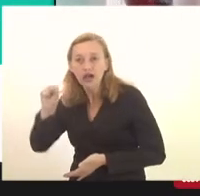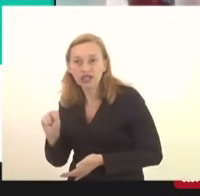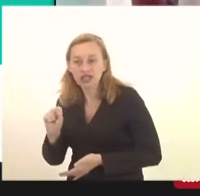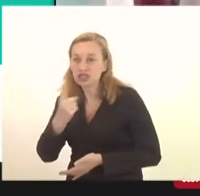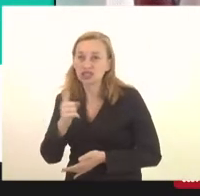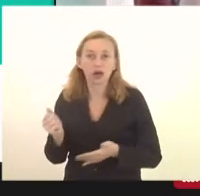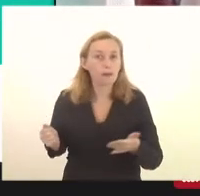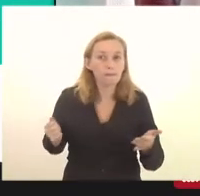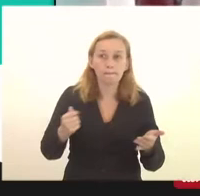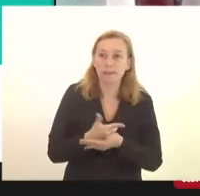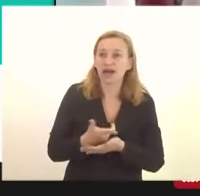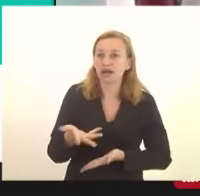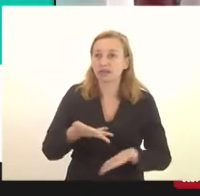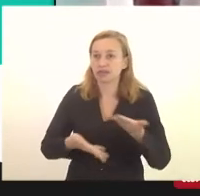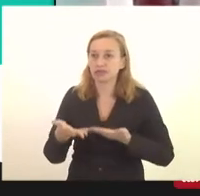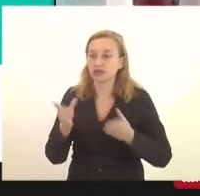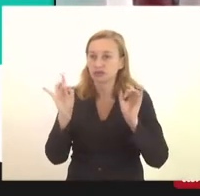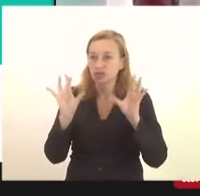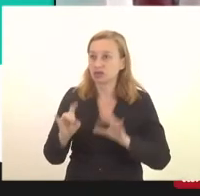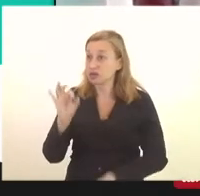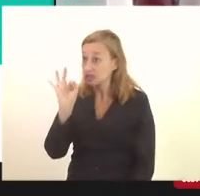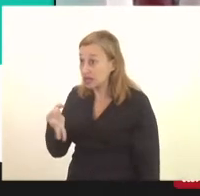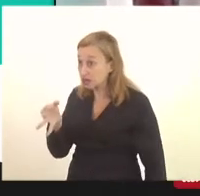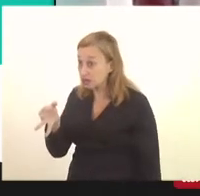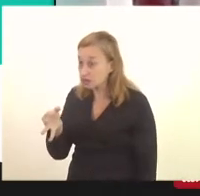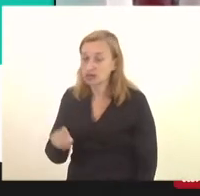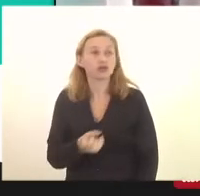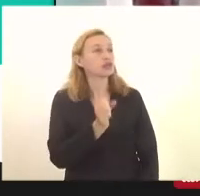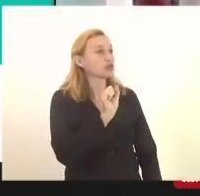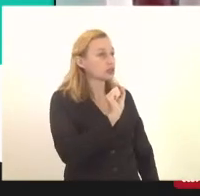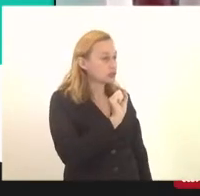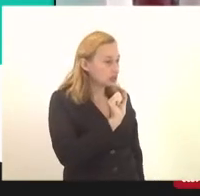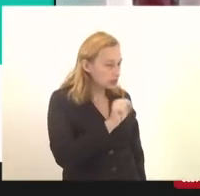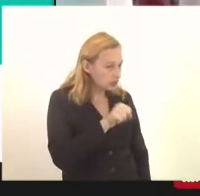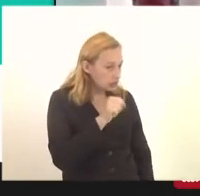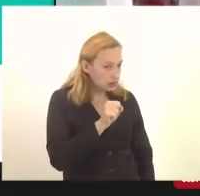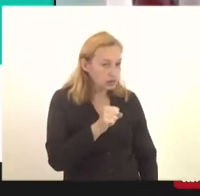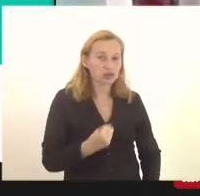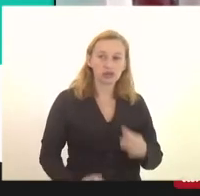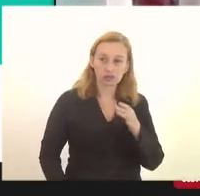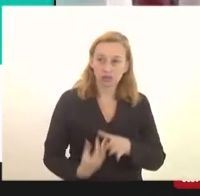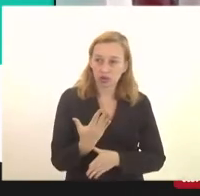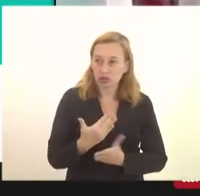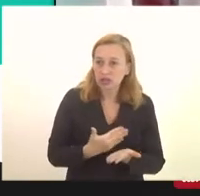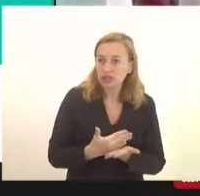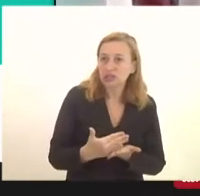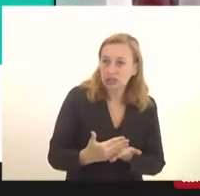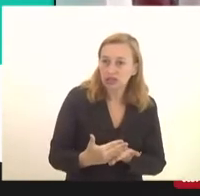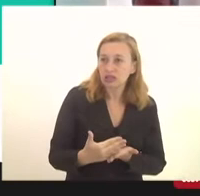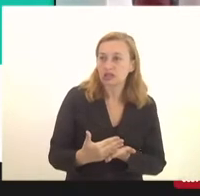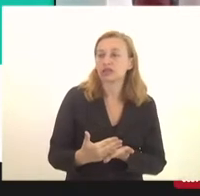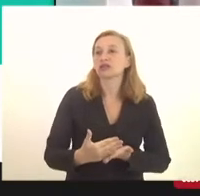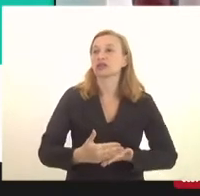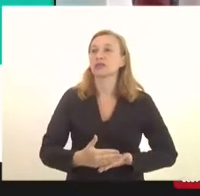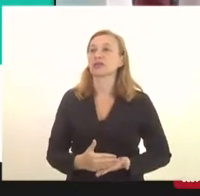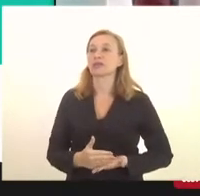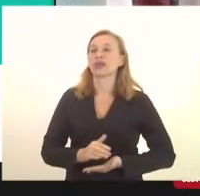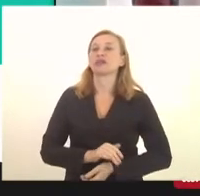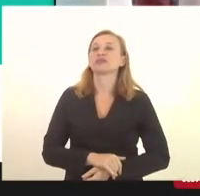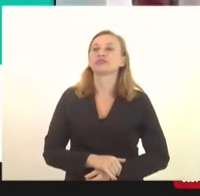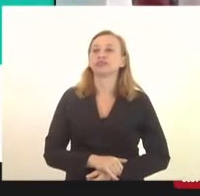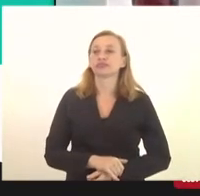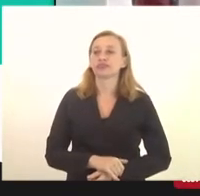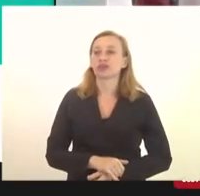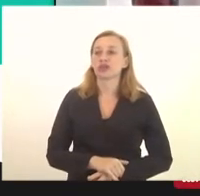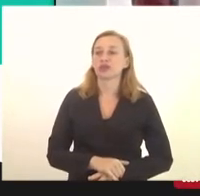paga participação especial, correto? Exatamente. Assim que ele entrar em produção, a expectativa é que ele pague royalties, mas não haverá incidência